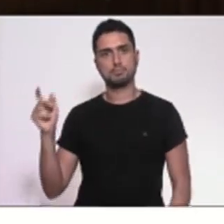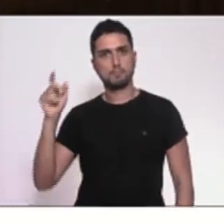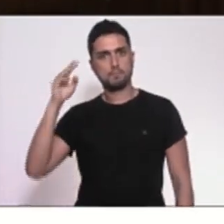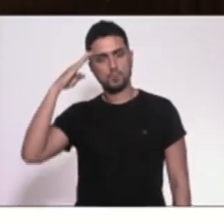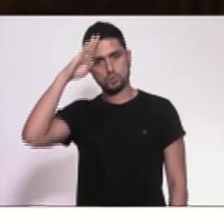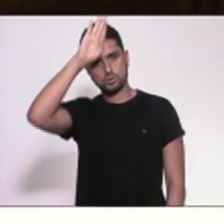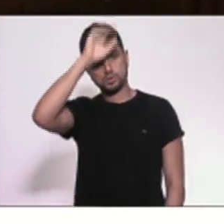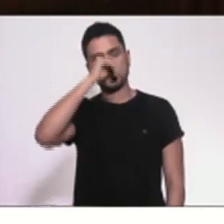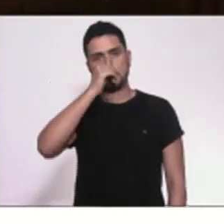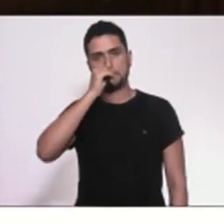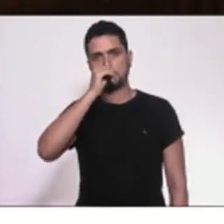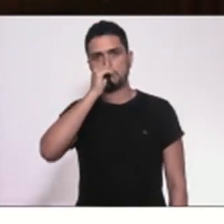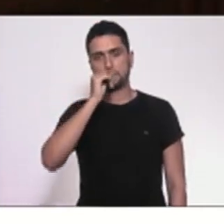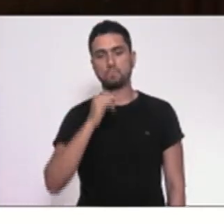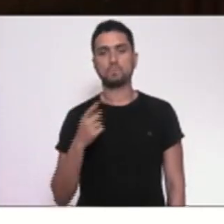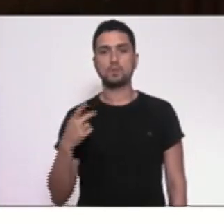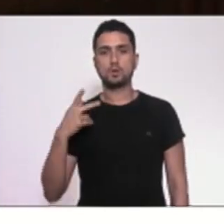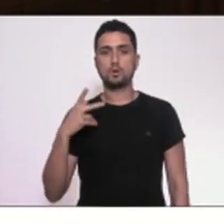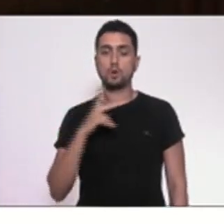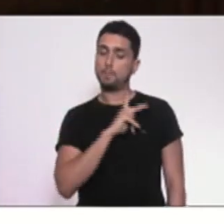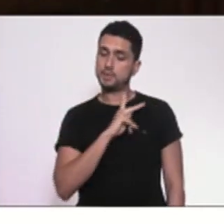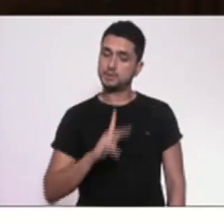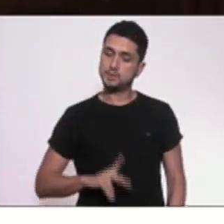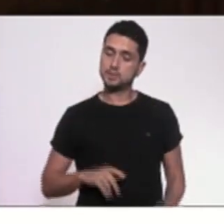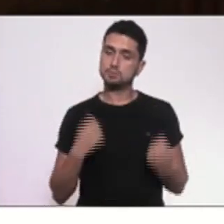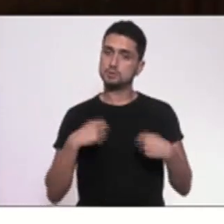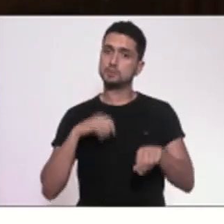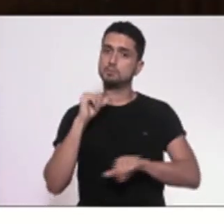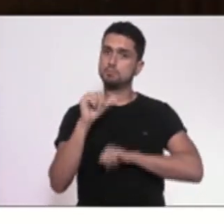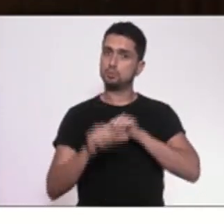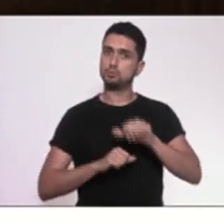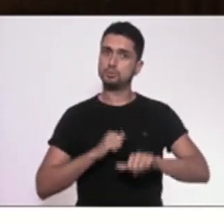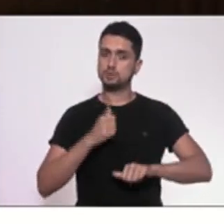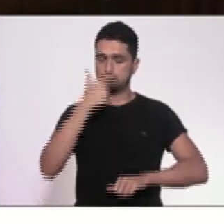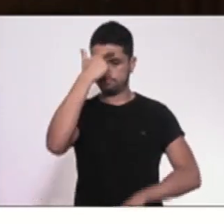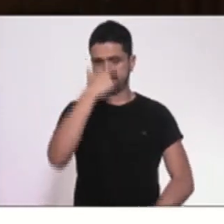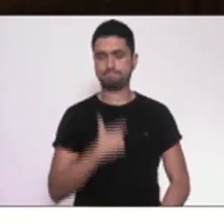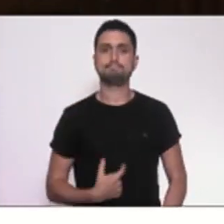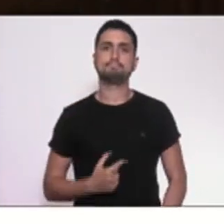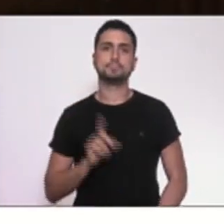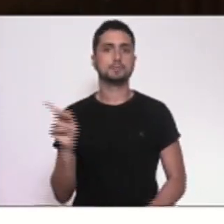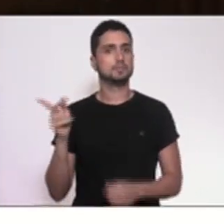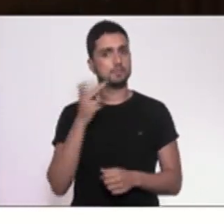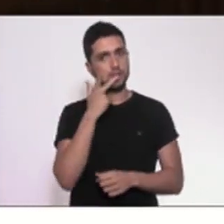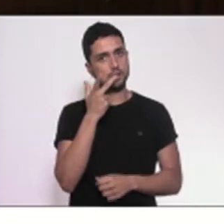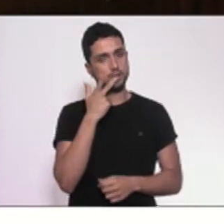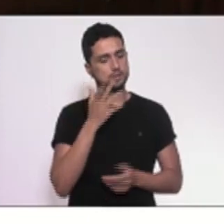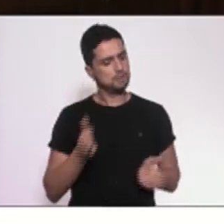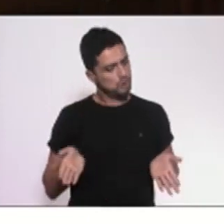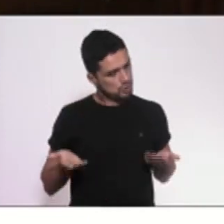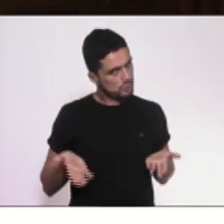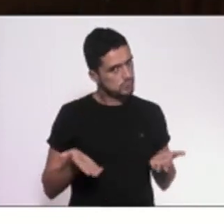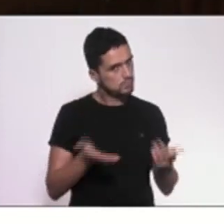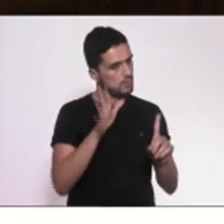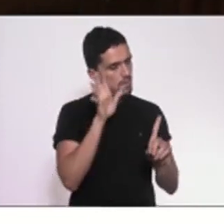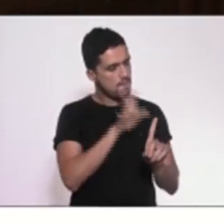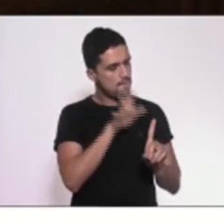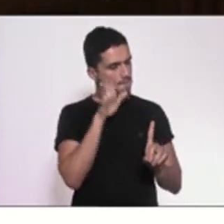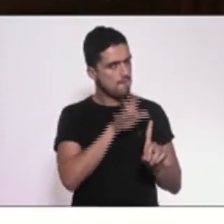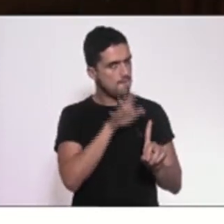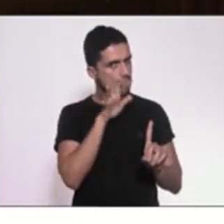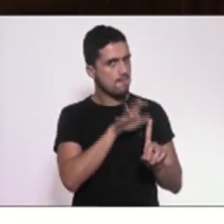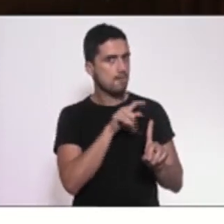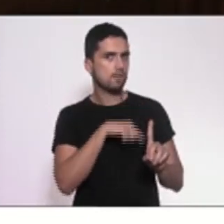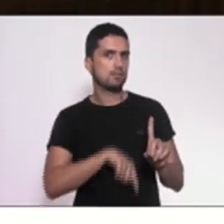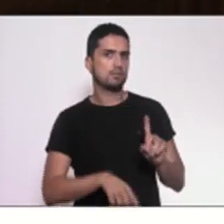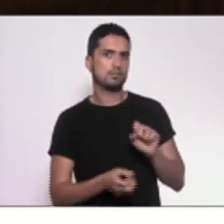faz isso, ele sabe que está estimulando essas ações ilegais, como quando ele estimulou as ações